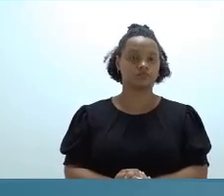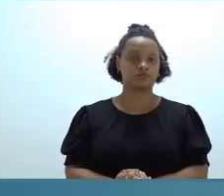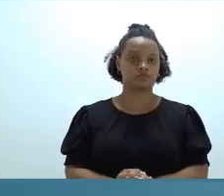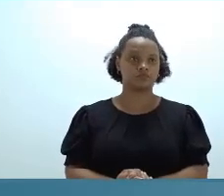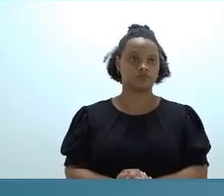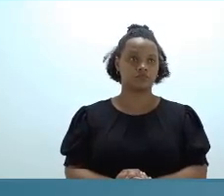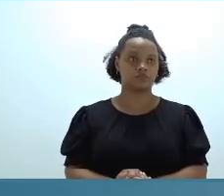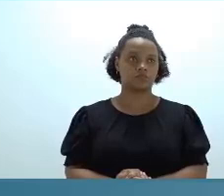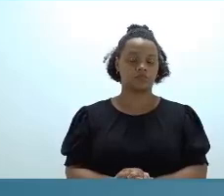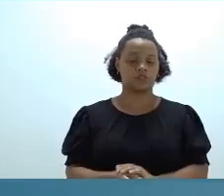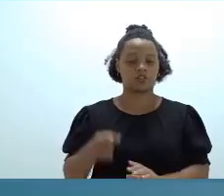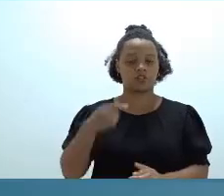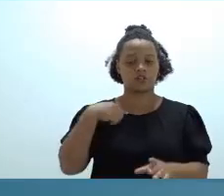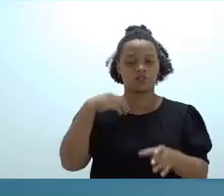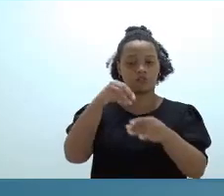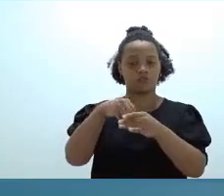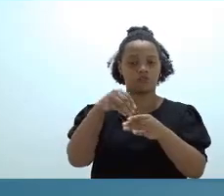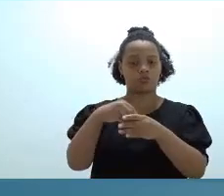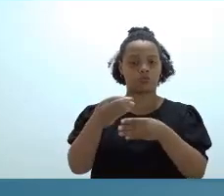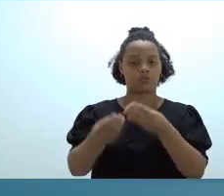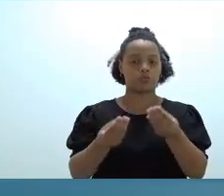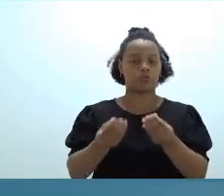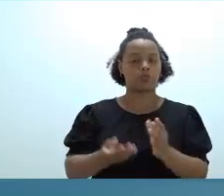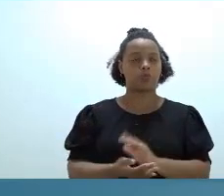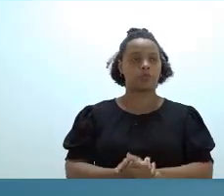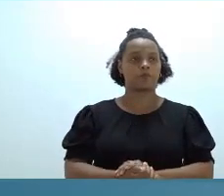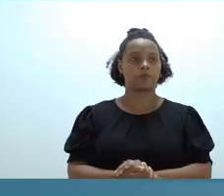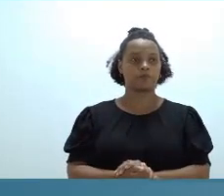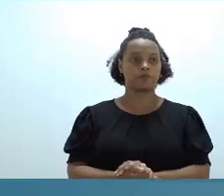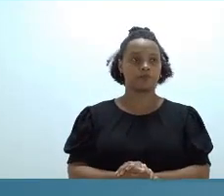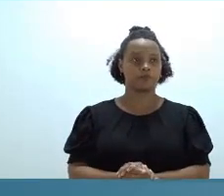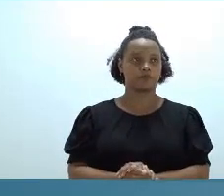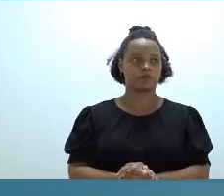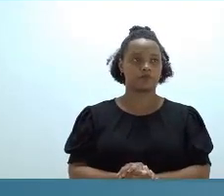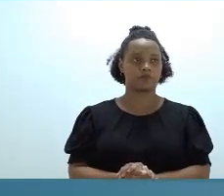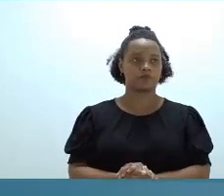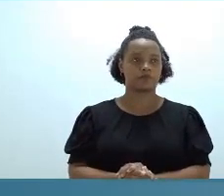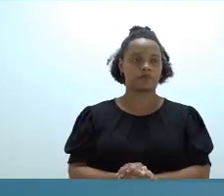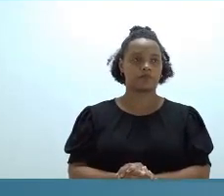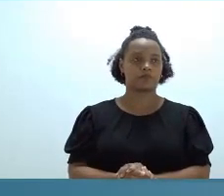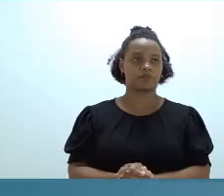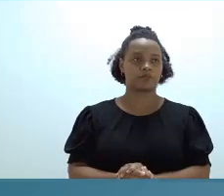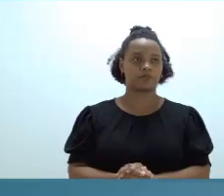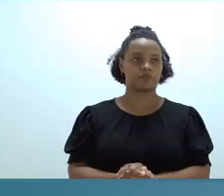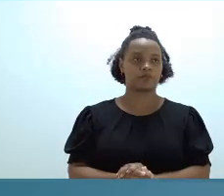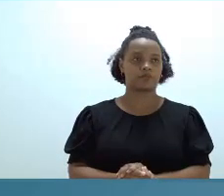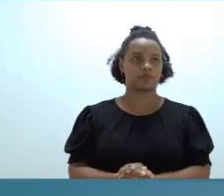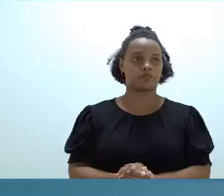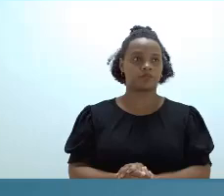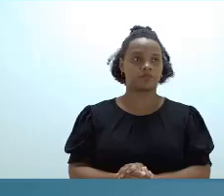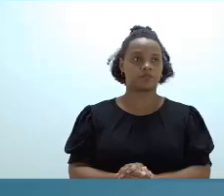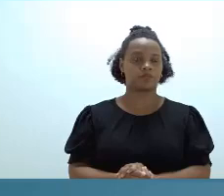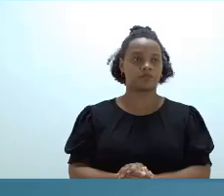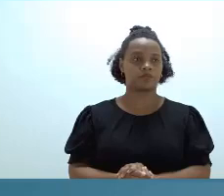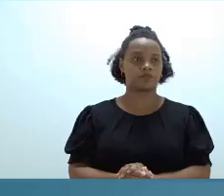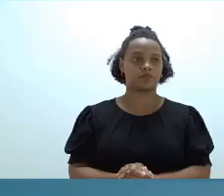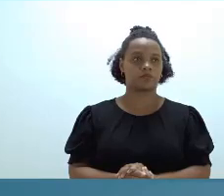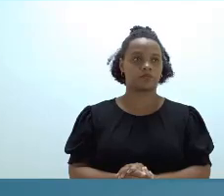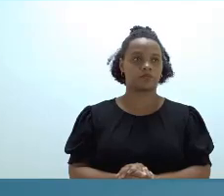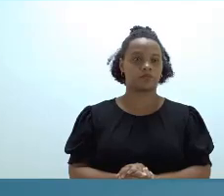Aí eu digo aqui no meu voto. A situação de que foi o prefeito principal, a meu sentir,